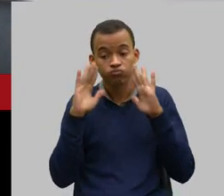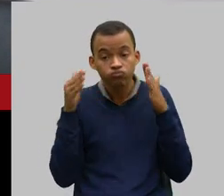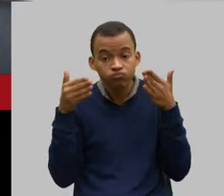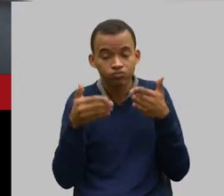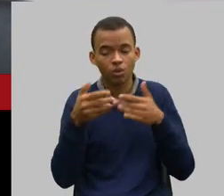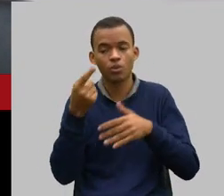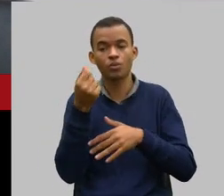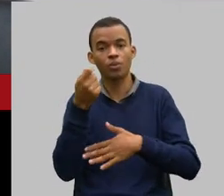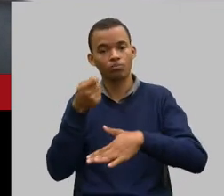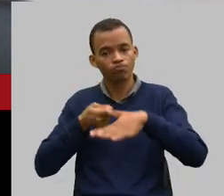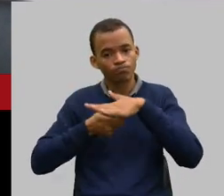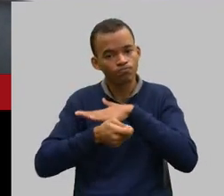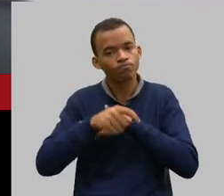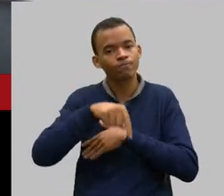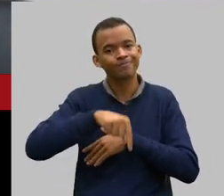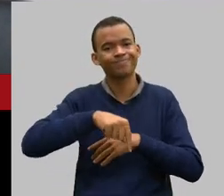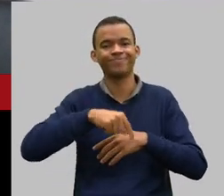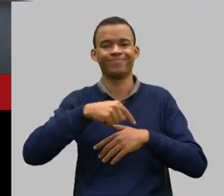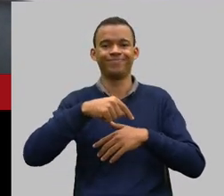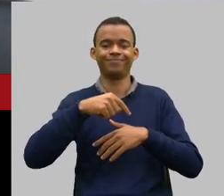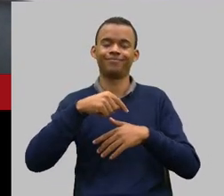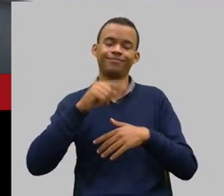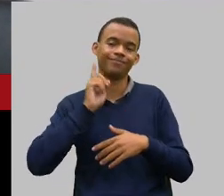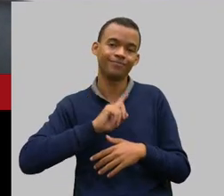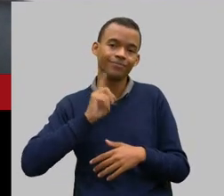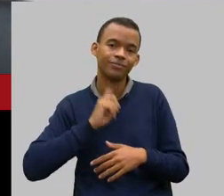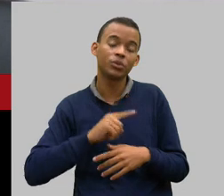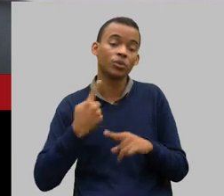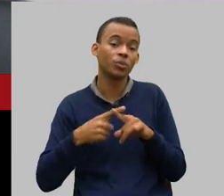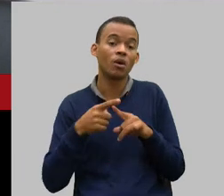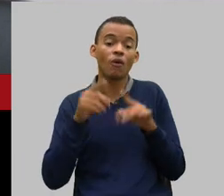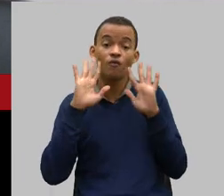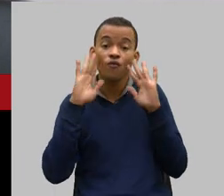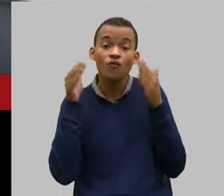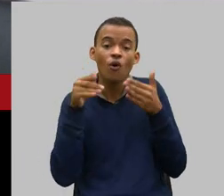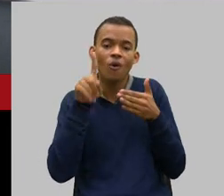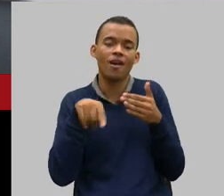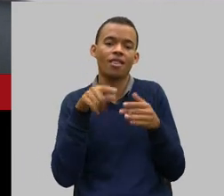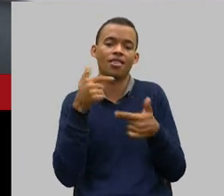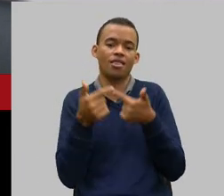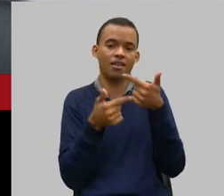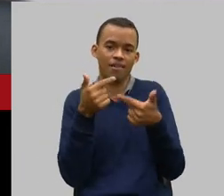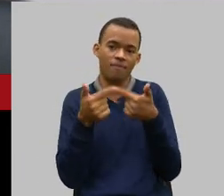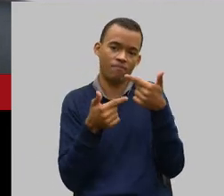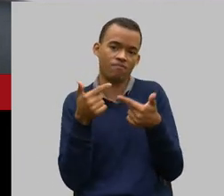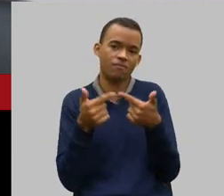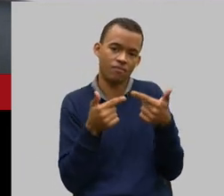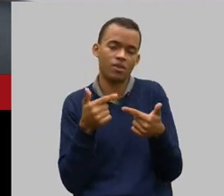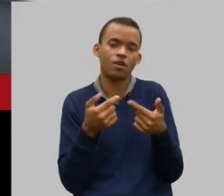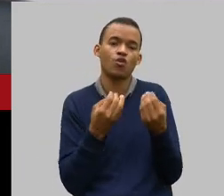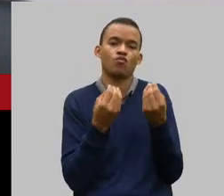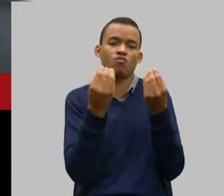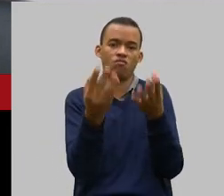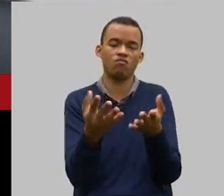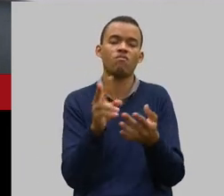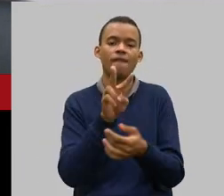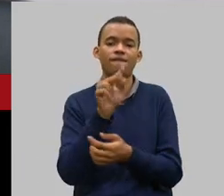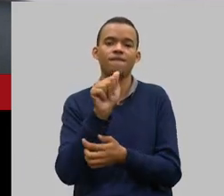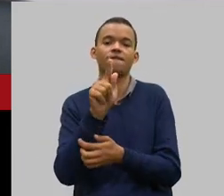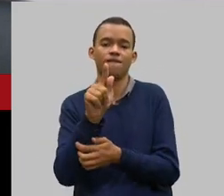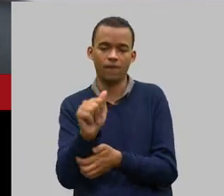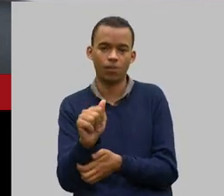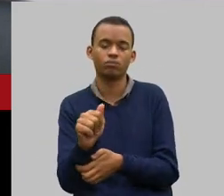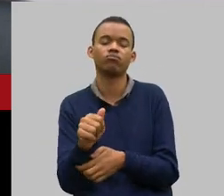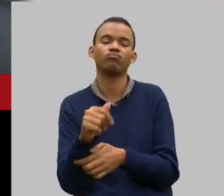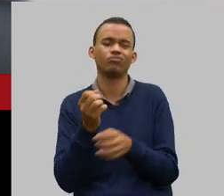né é ter empregos de qualidade e com essas receitas que entra o estado a gente possa fazer mais